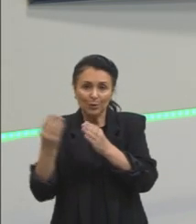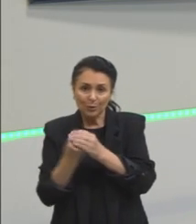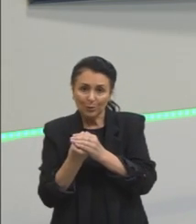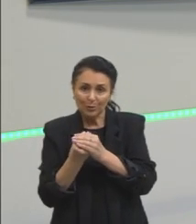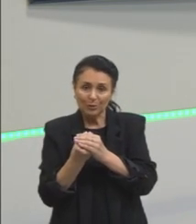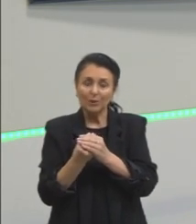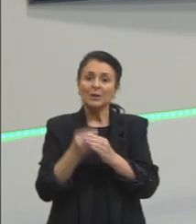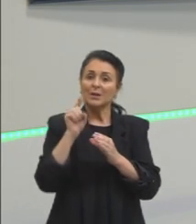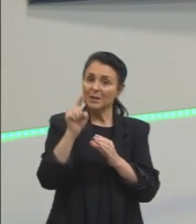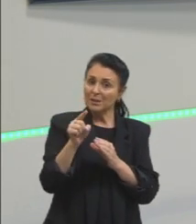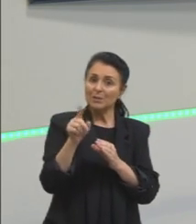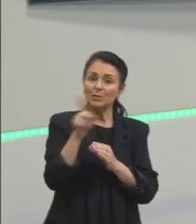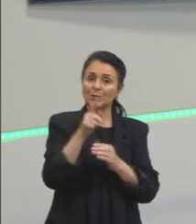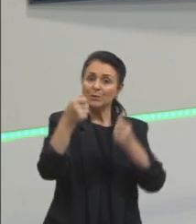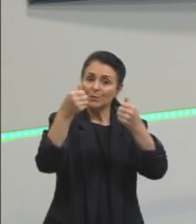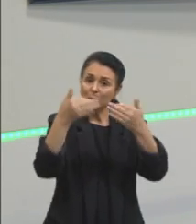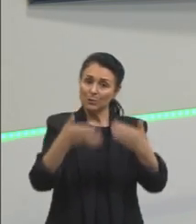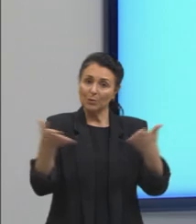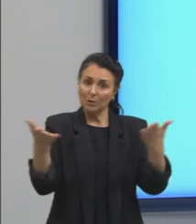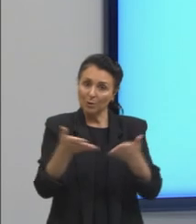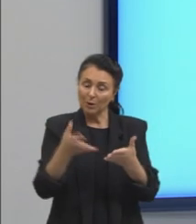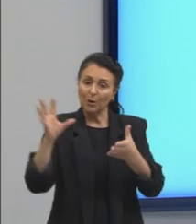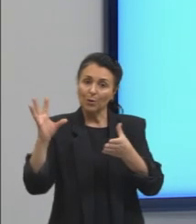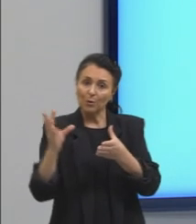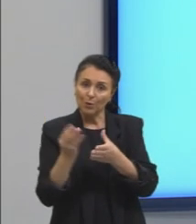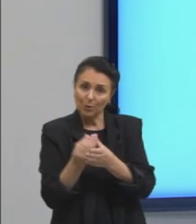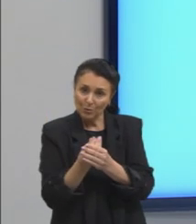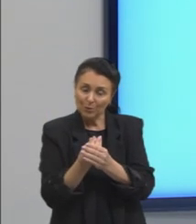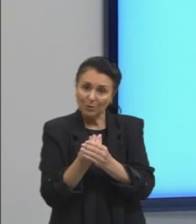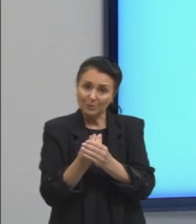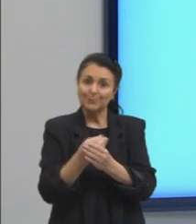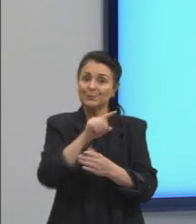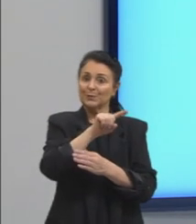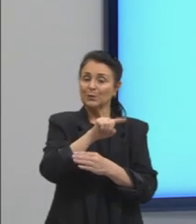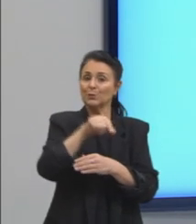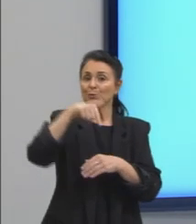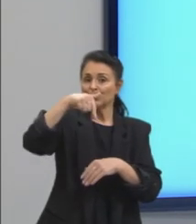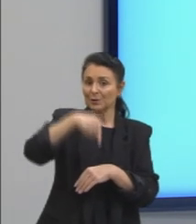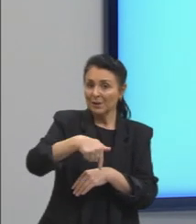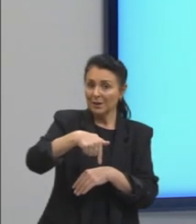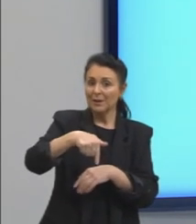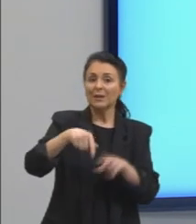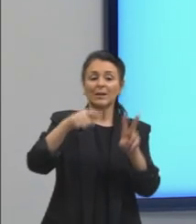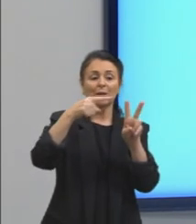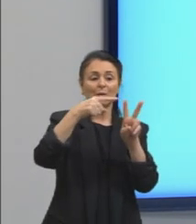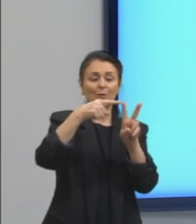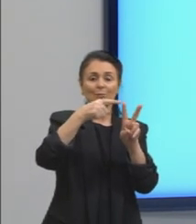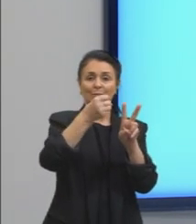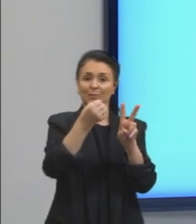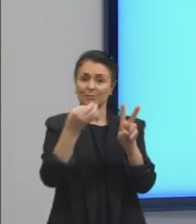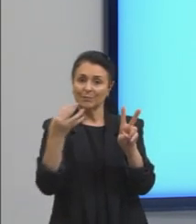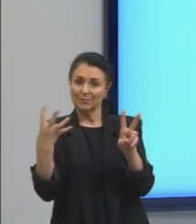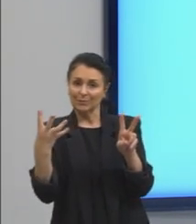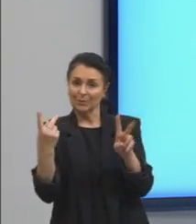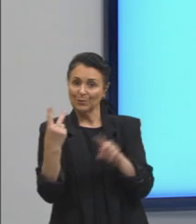conjuntos referenciados aqui né é um conjunto então dos números racionais e dos números irracionais